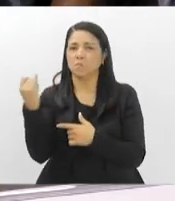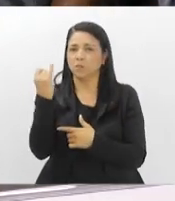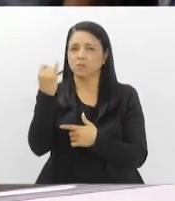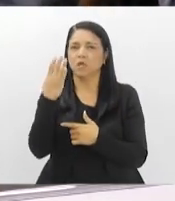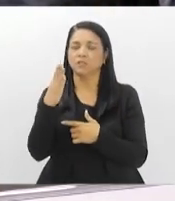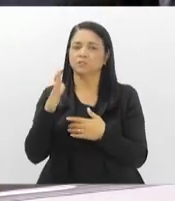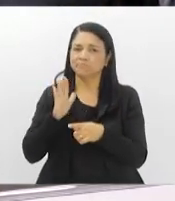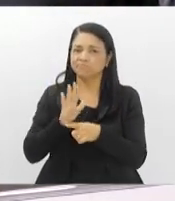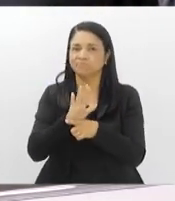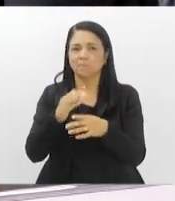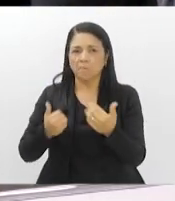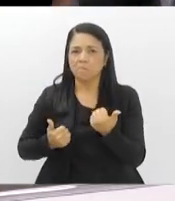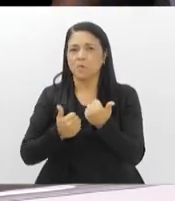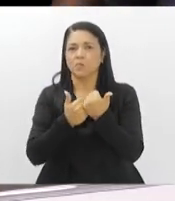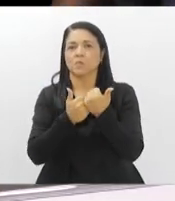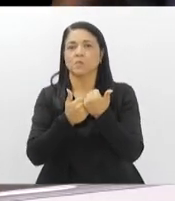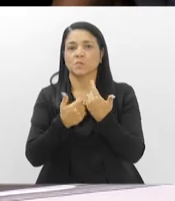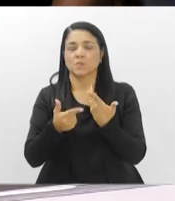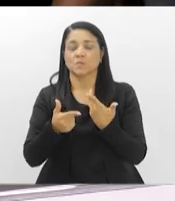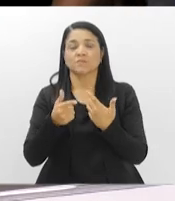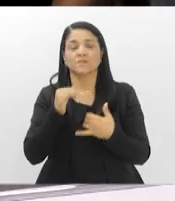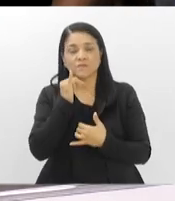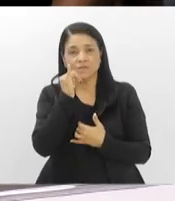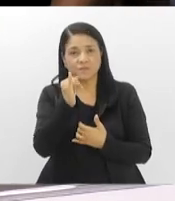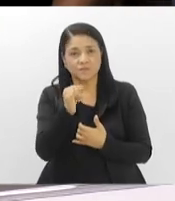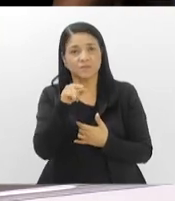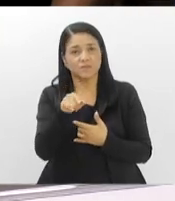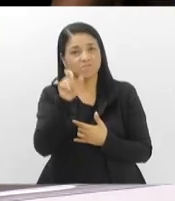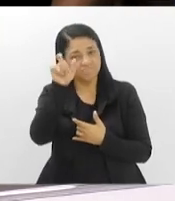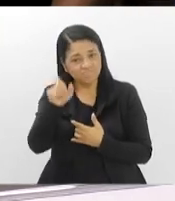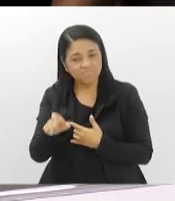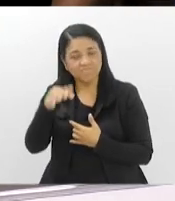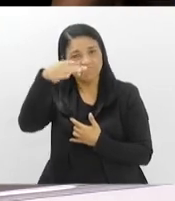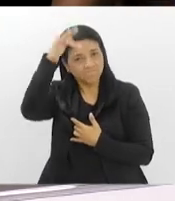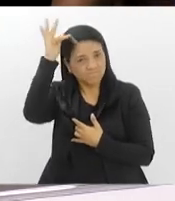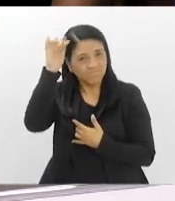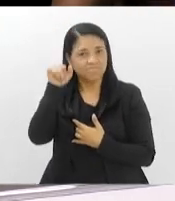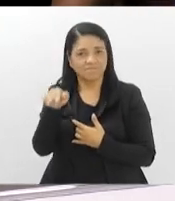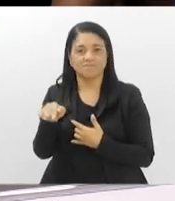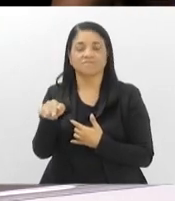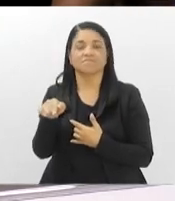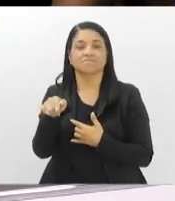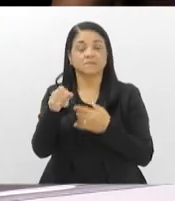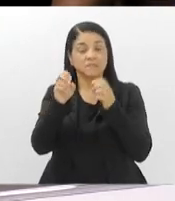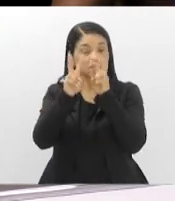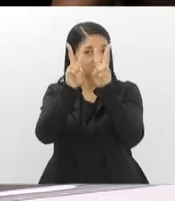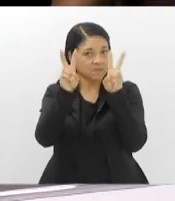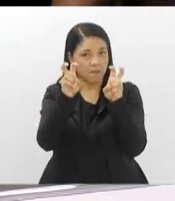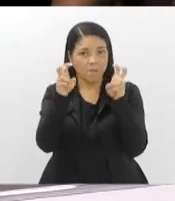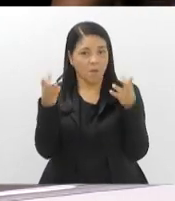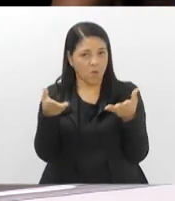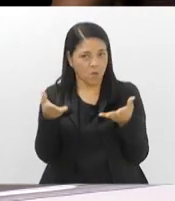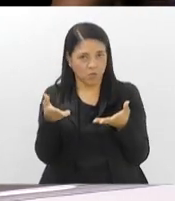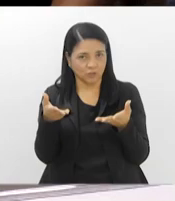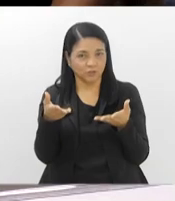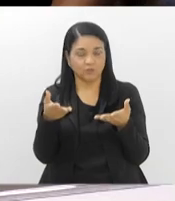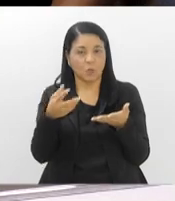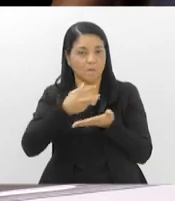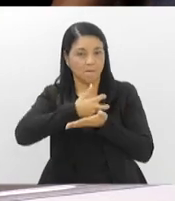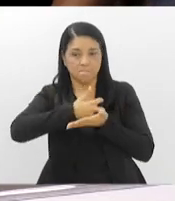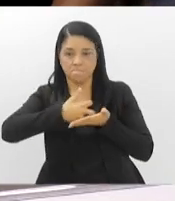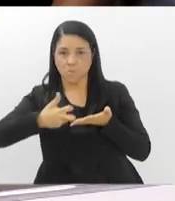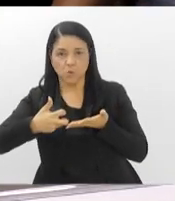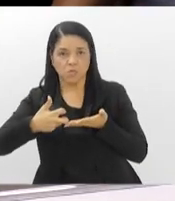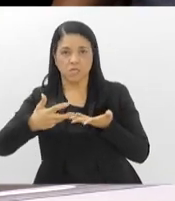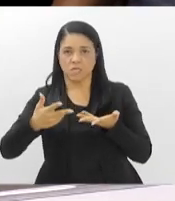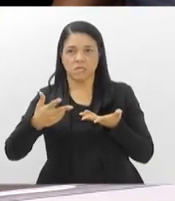contribuições né dizendo que vossa excelência frisou muito bem não estamos aqui para caçar Bruxas